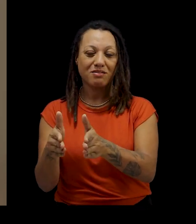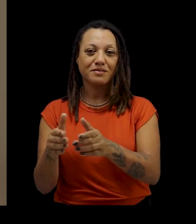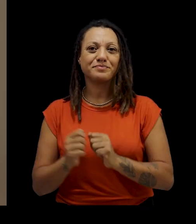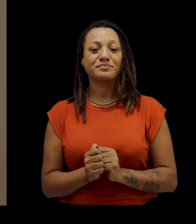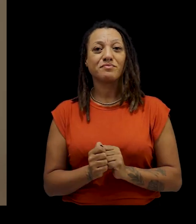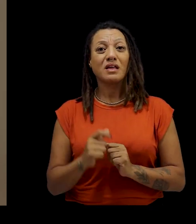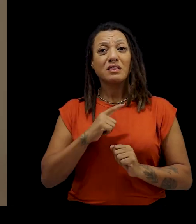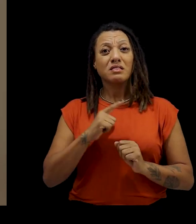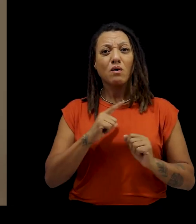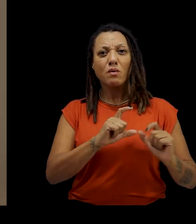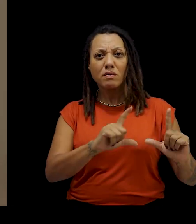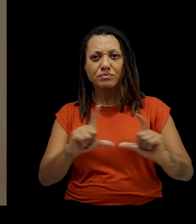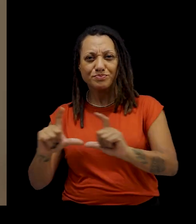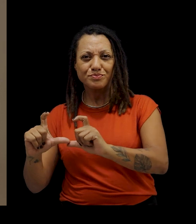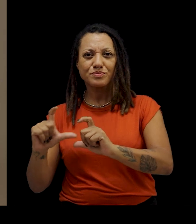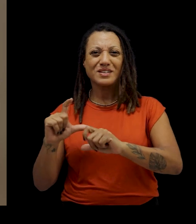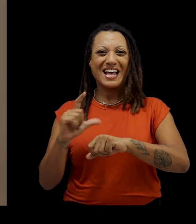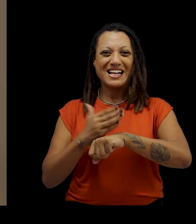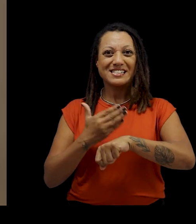é um ensaio sobre cada um desses elementos.